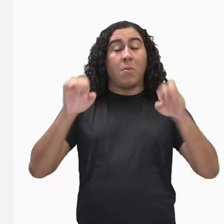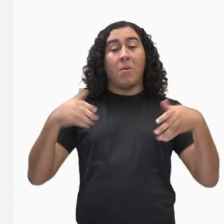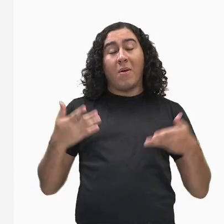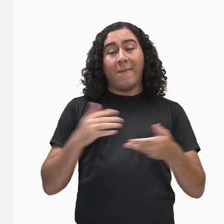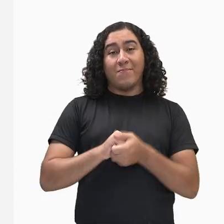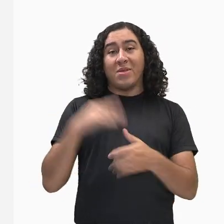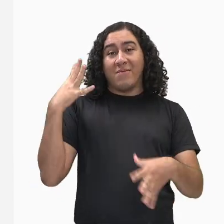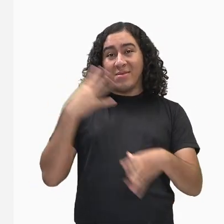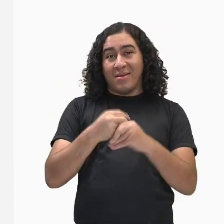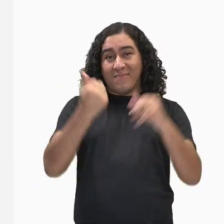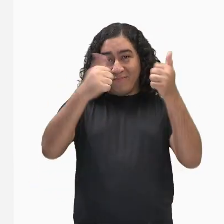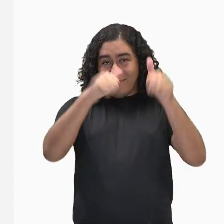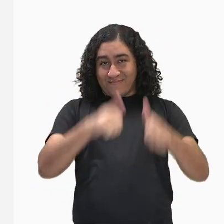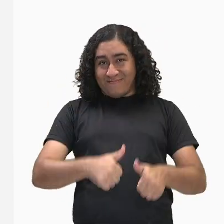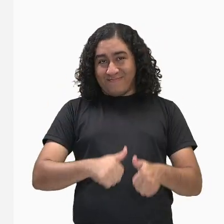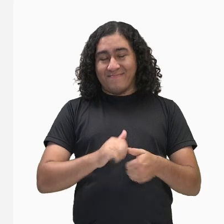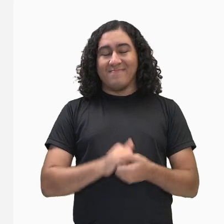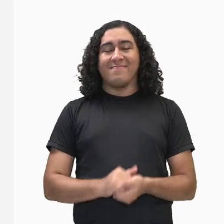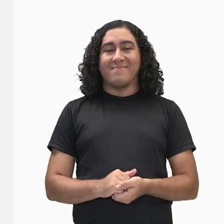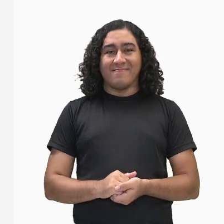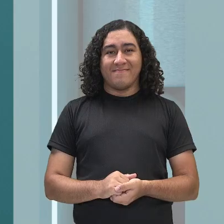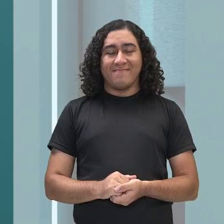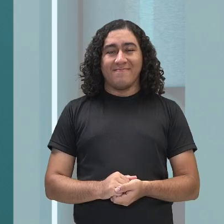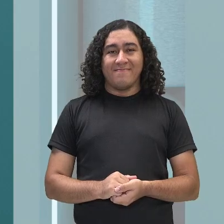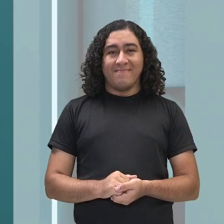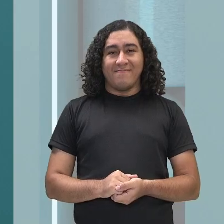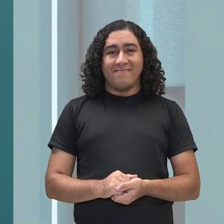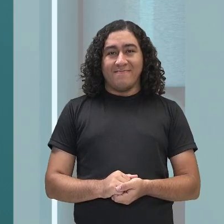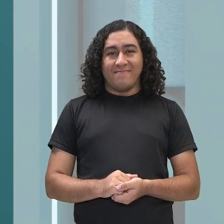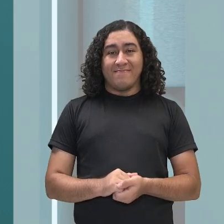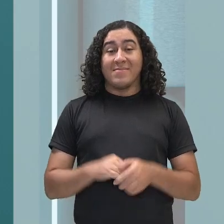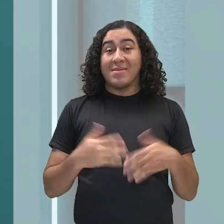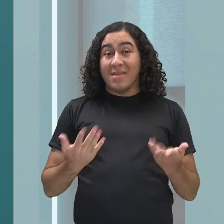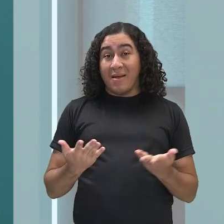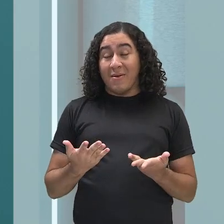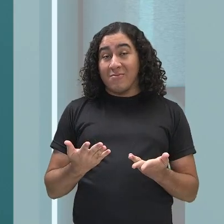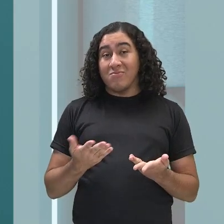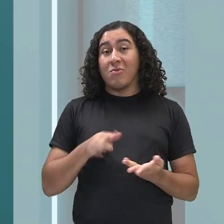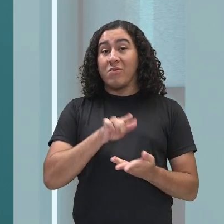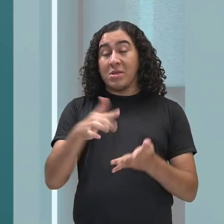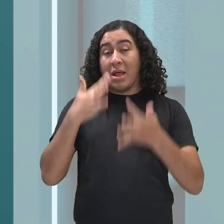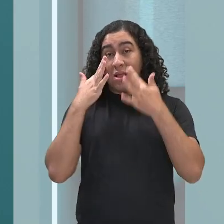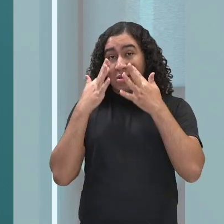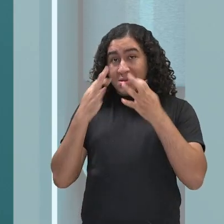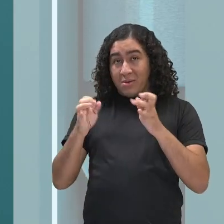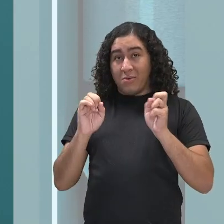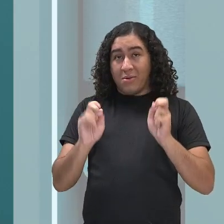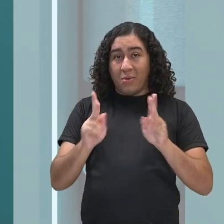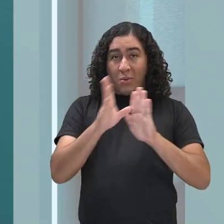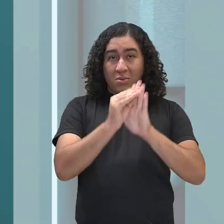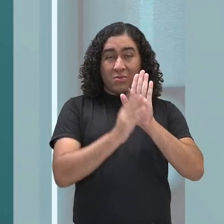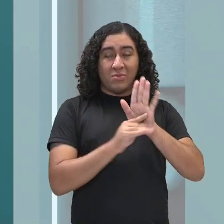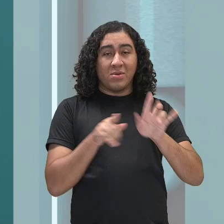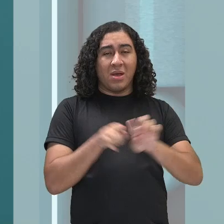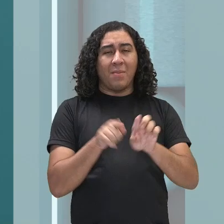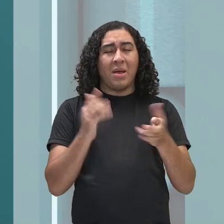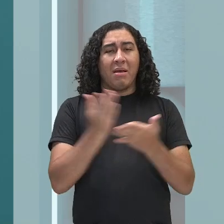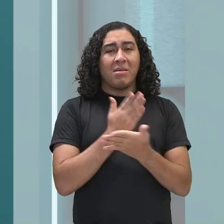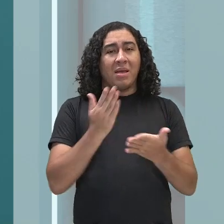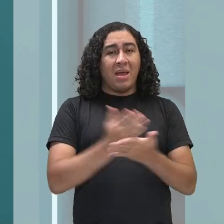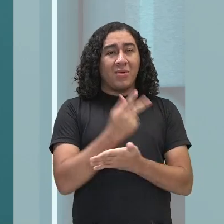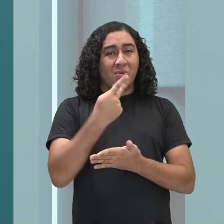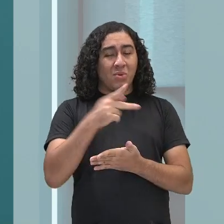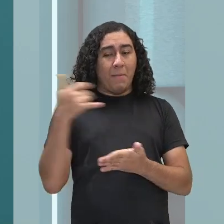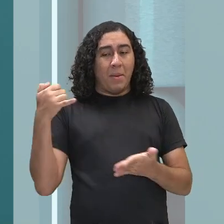nossa revisão e em seguida a avaliação. Então peço que vocês fiquem bastante atentos. Peguem seu caderno aí com